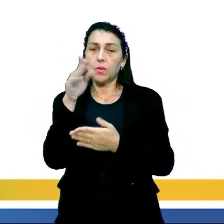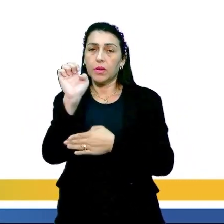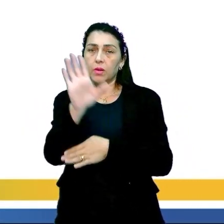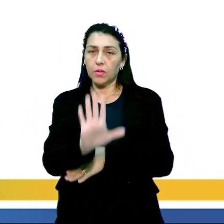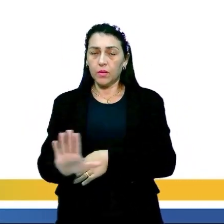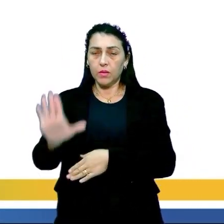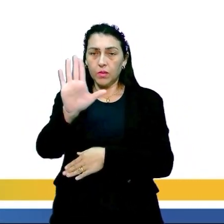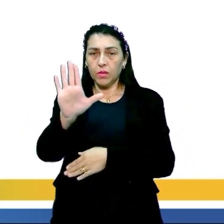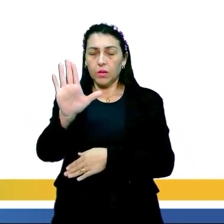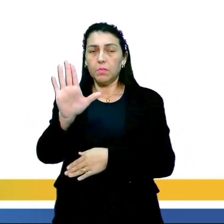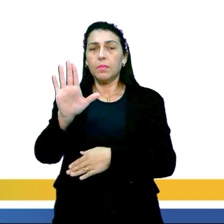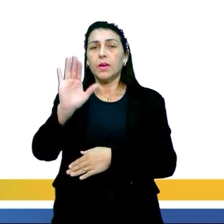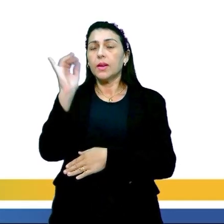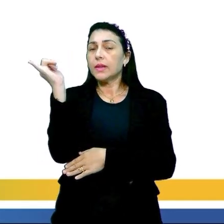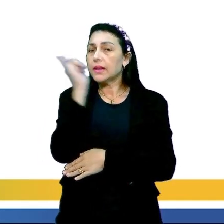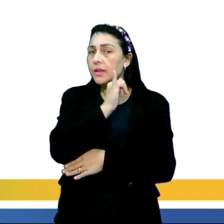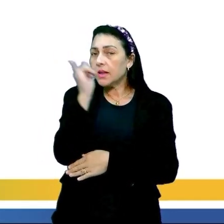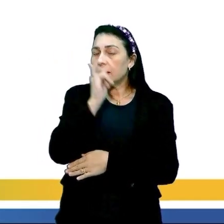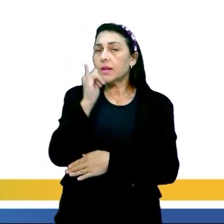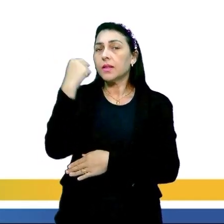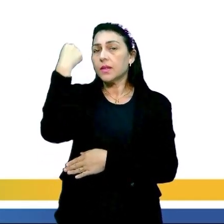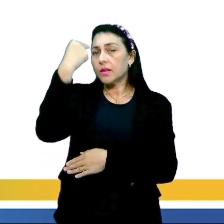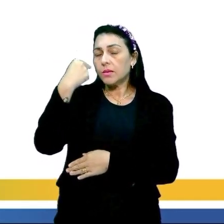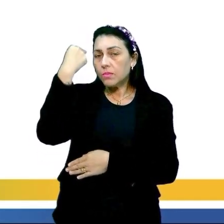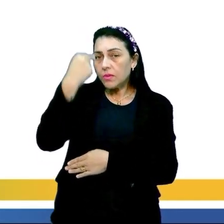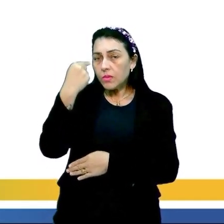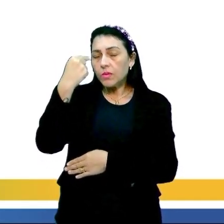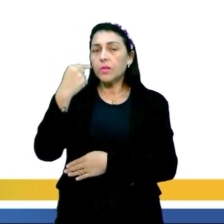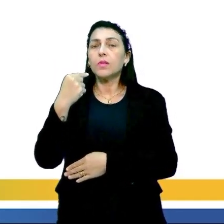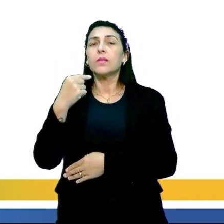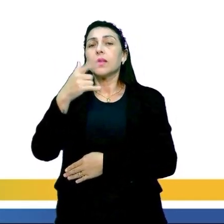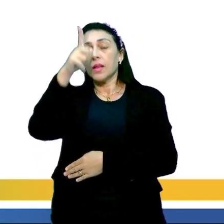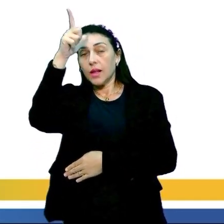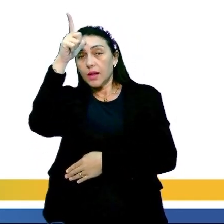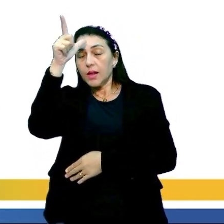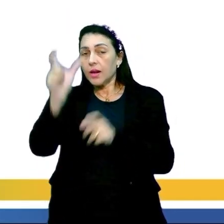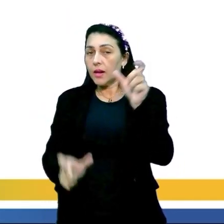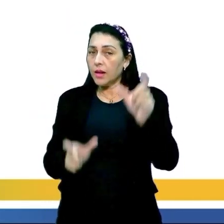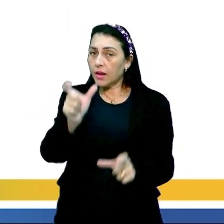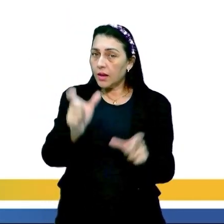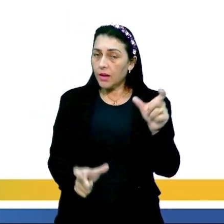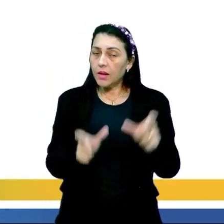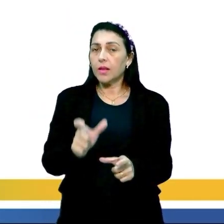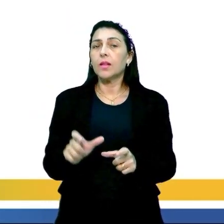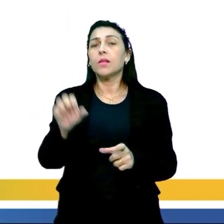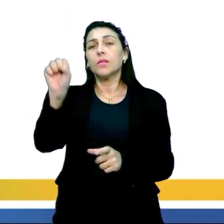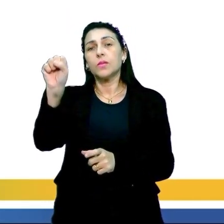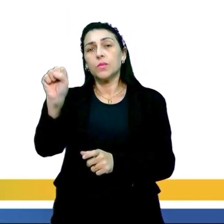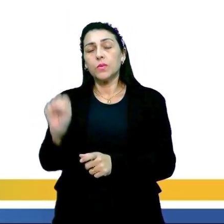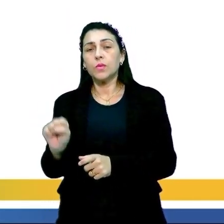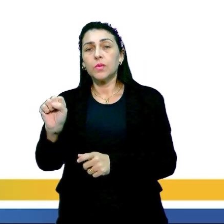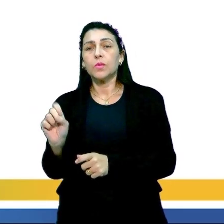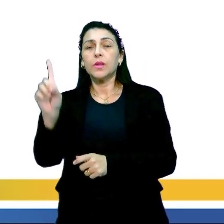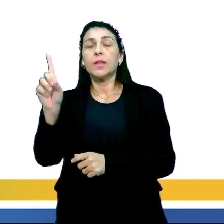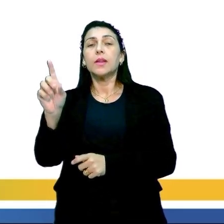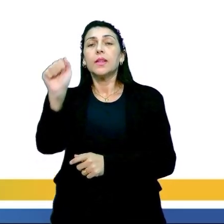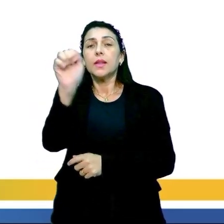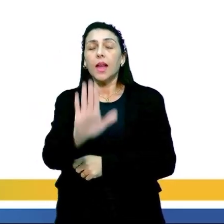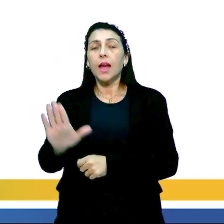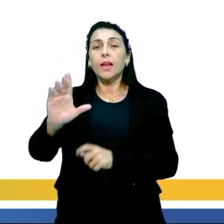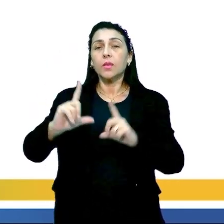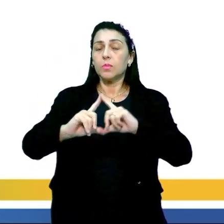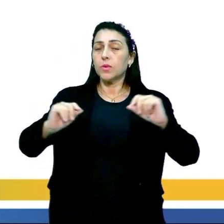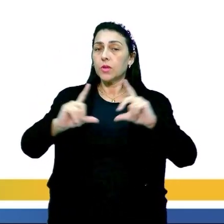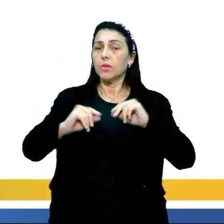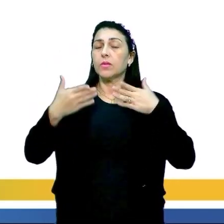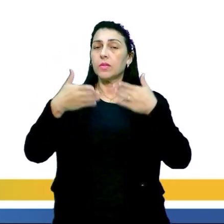Europa, italianos, espanhóis, alemães, ali que ficaram ali no sul-sudeste, também da Ásia, como japoneses, que